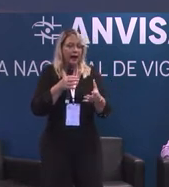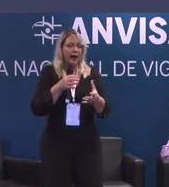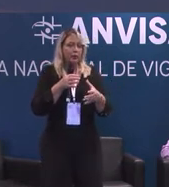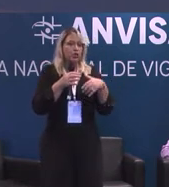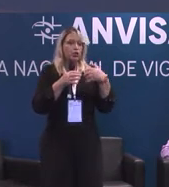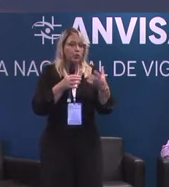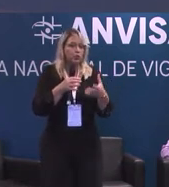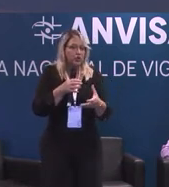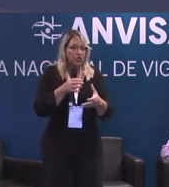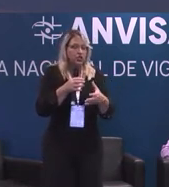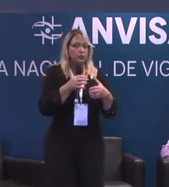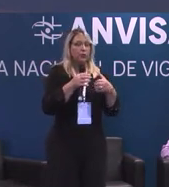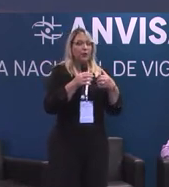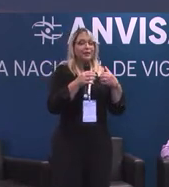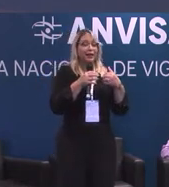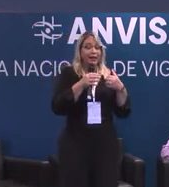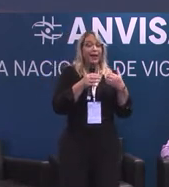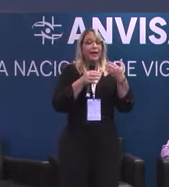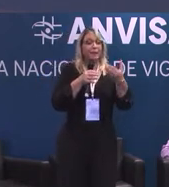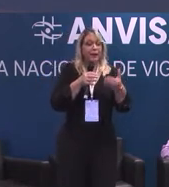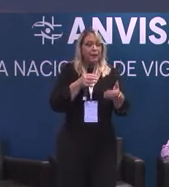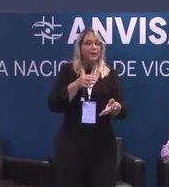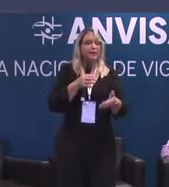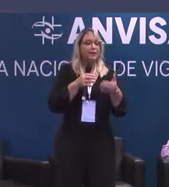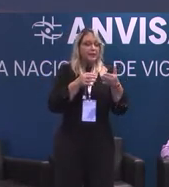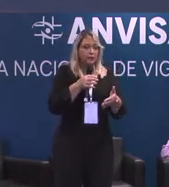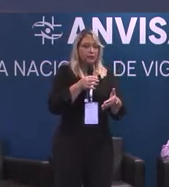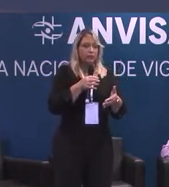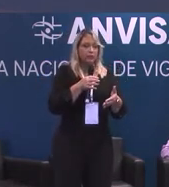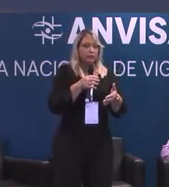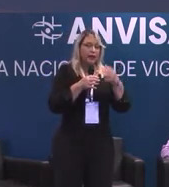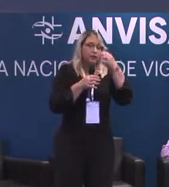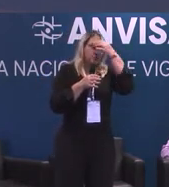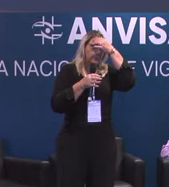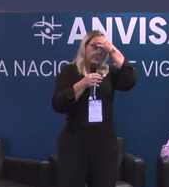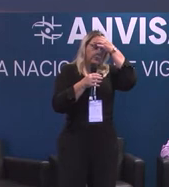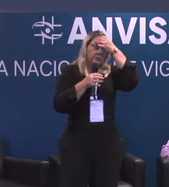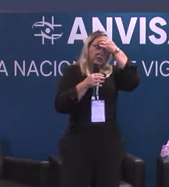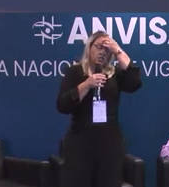o estudo da gestão da qualidade e a implementação,